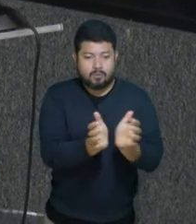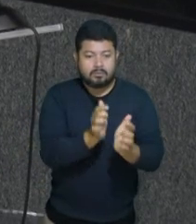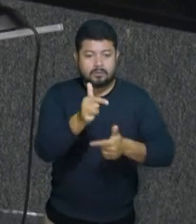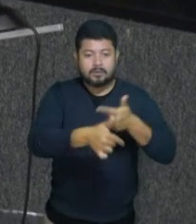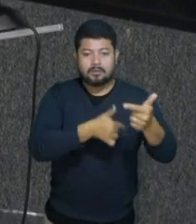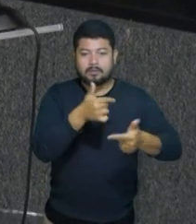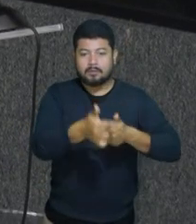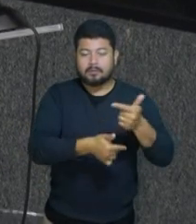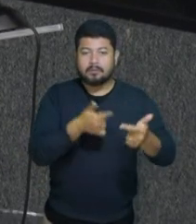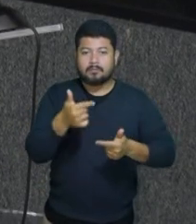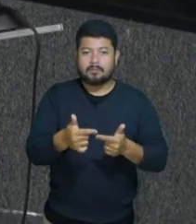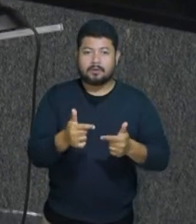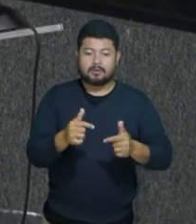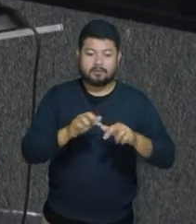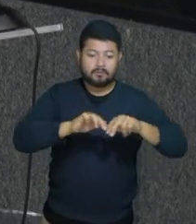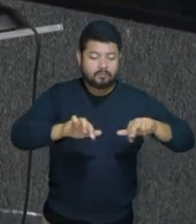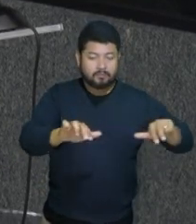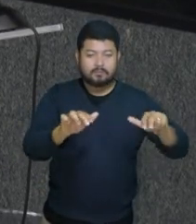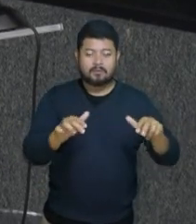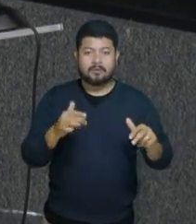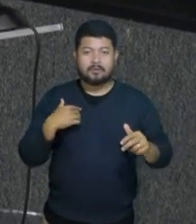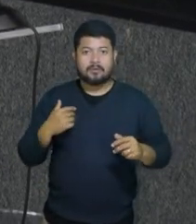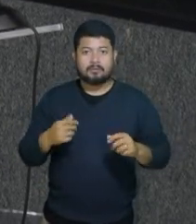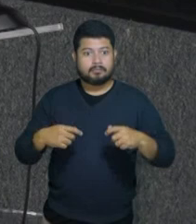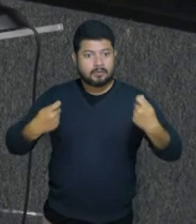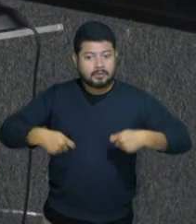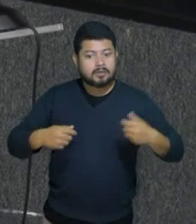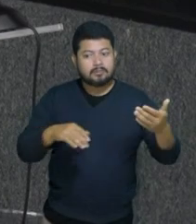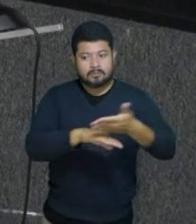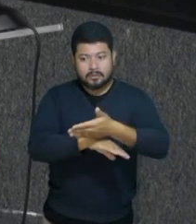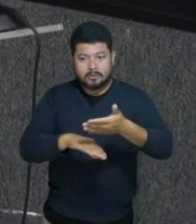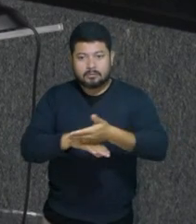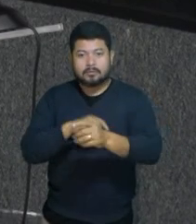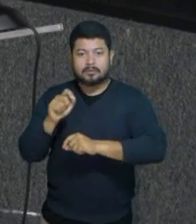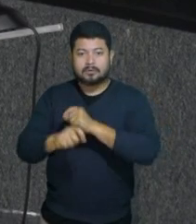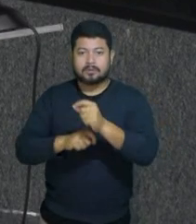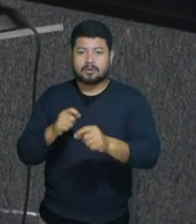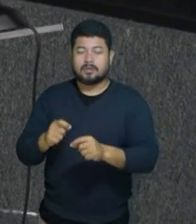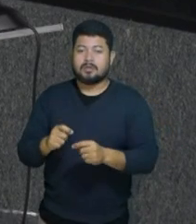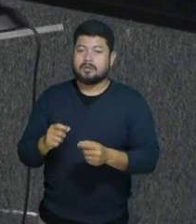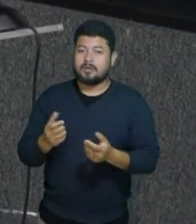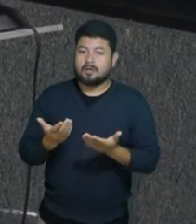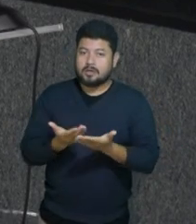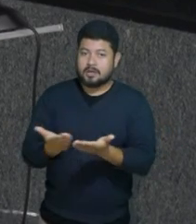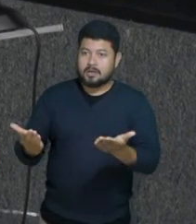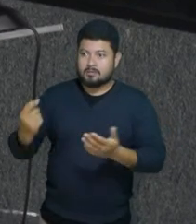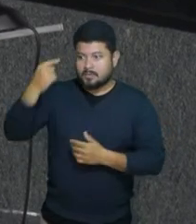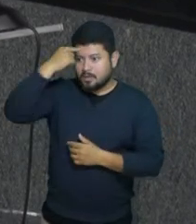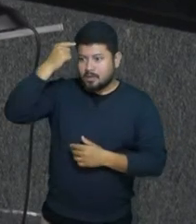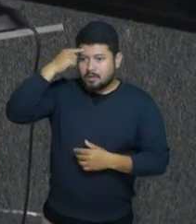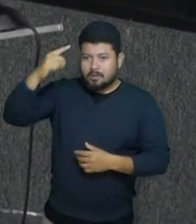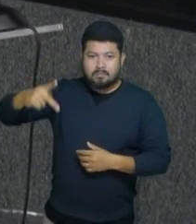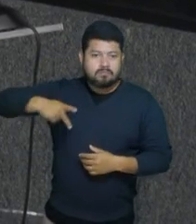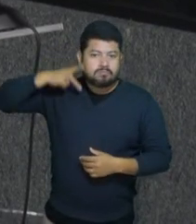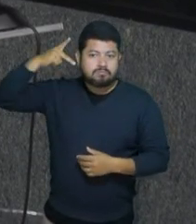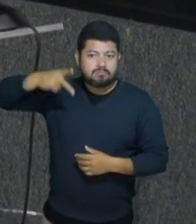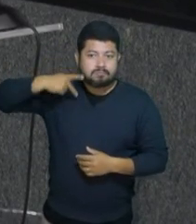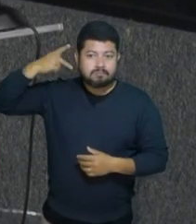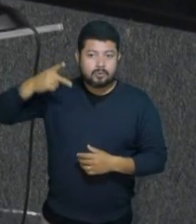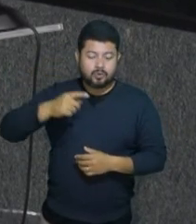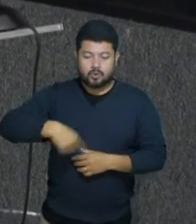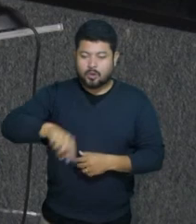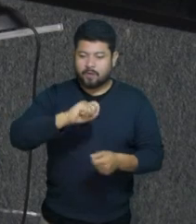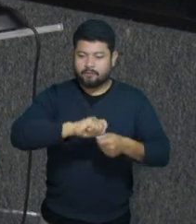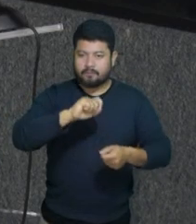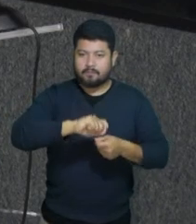Então, isso a gente precisa da participação de todas as pessoas, né? Não só pensando nas políticas que os